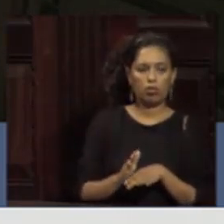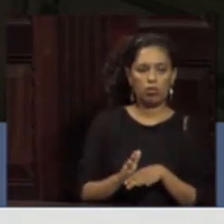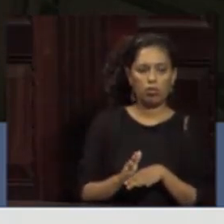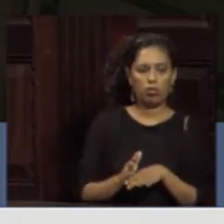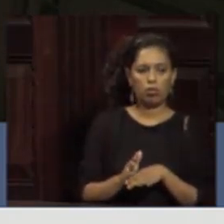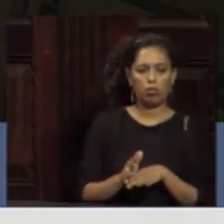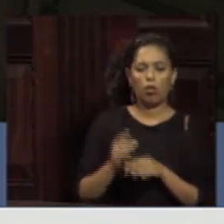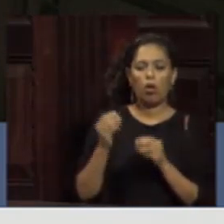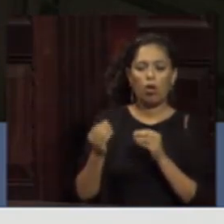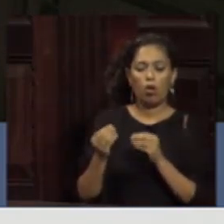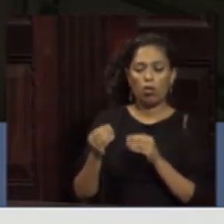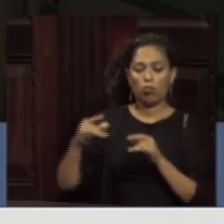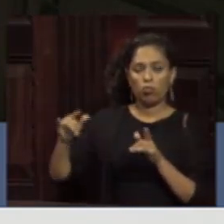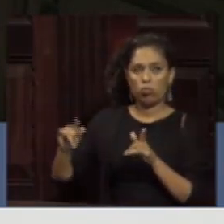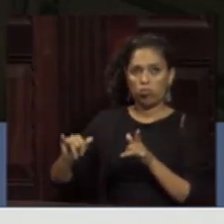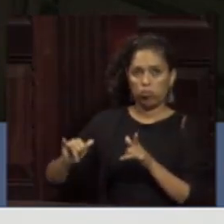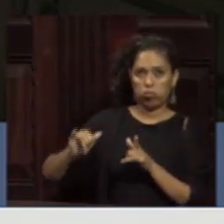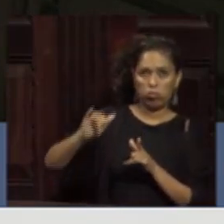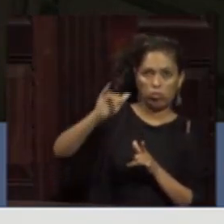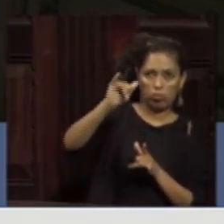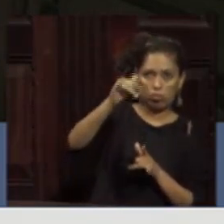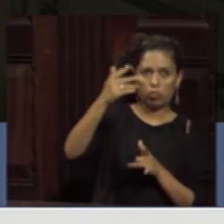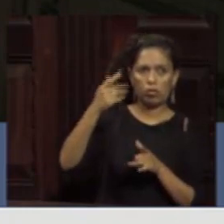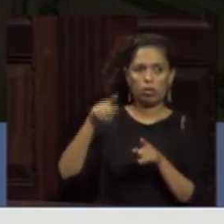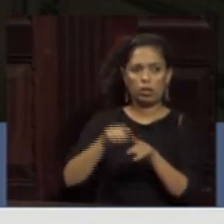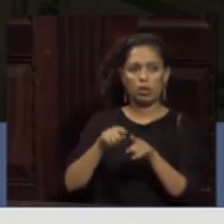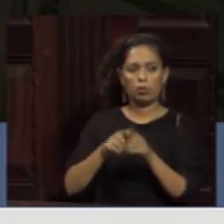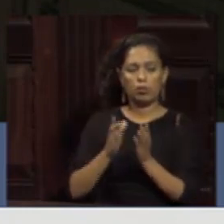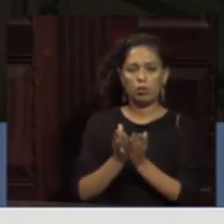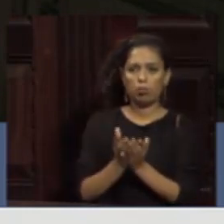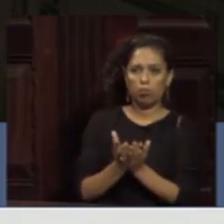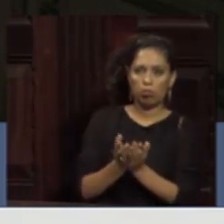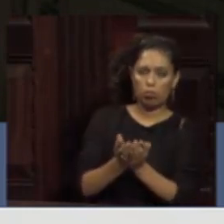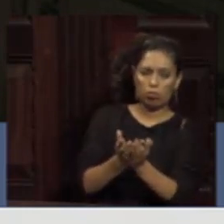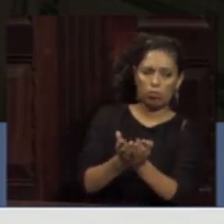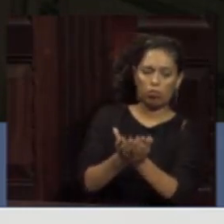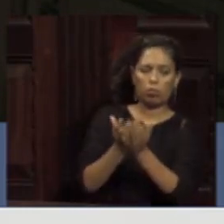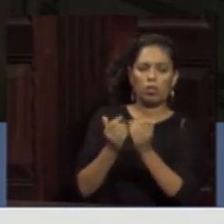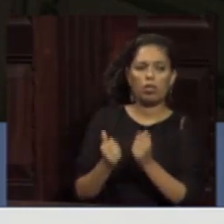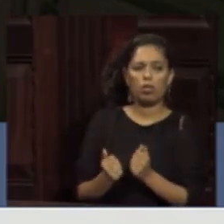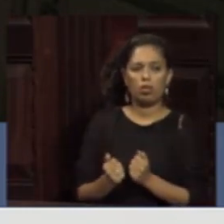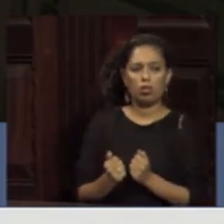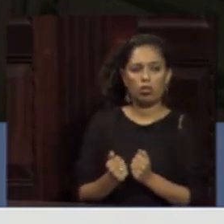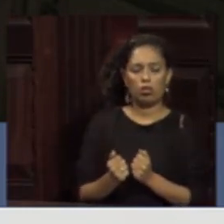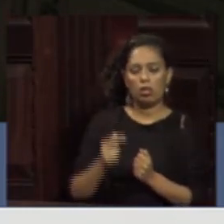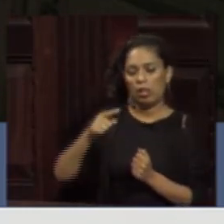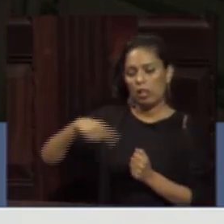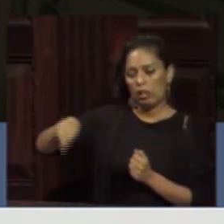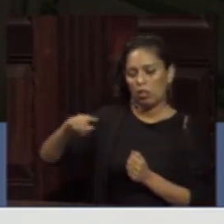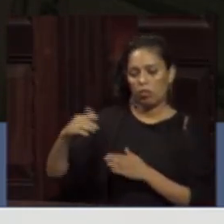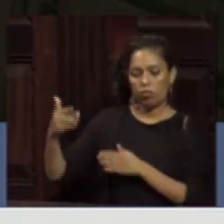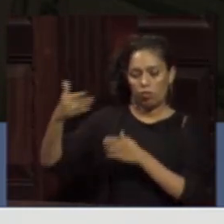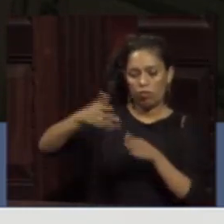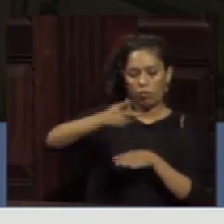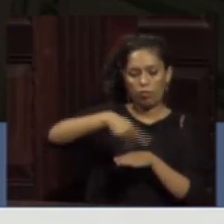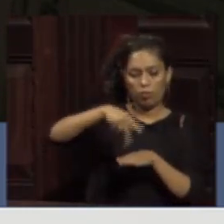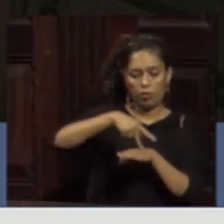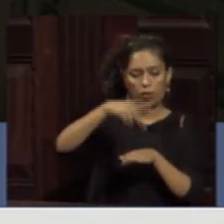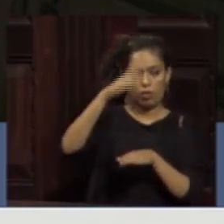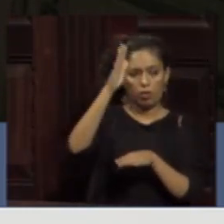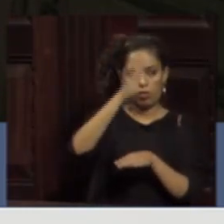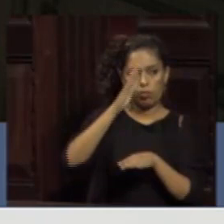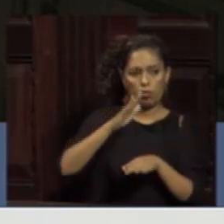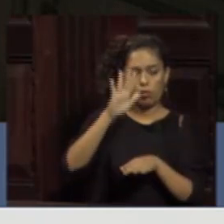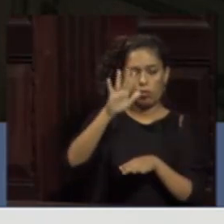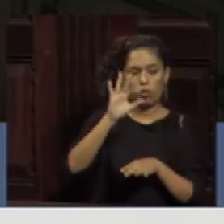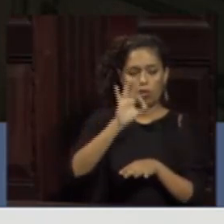pelos aeroportos e portos, praticamente, e por passagens de fronteira oficiais. Então não é apenas